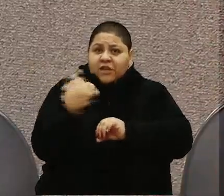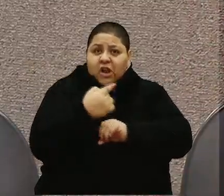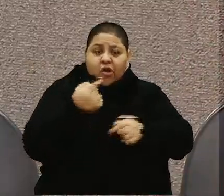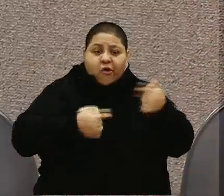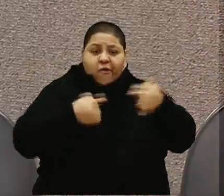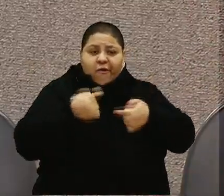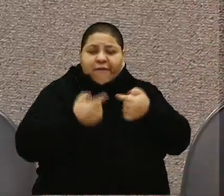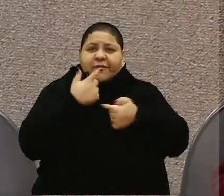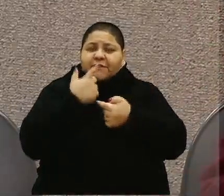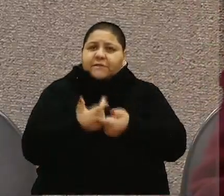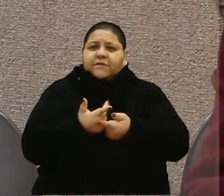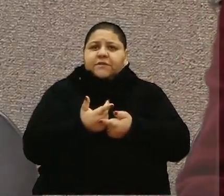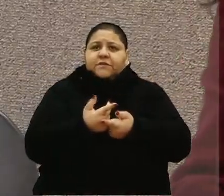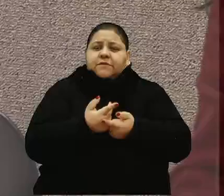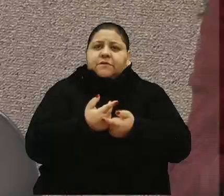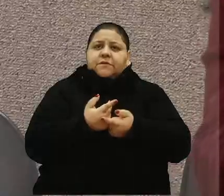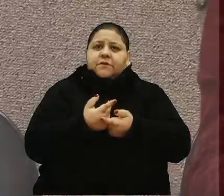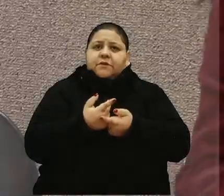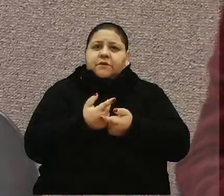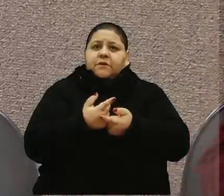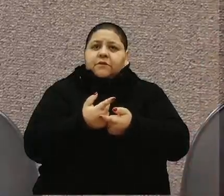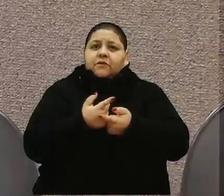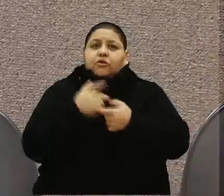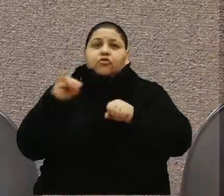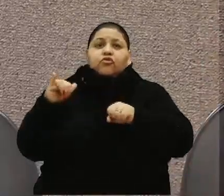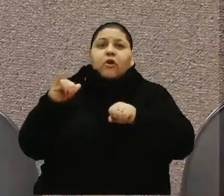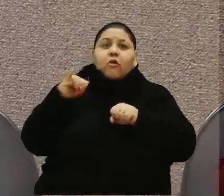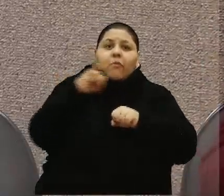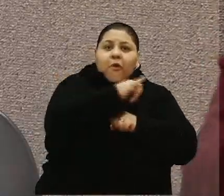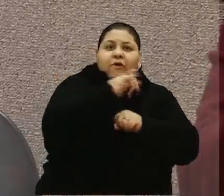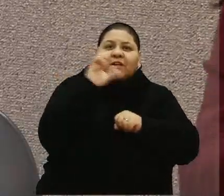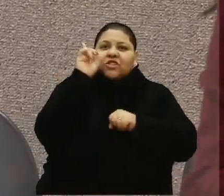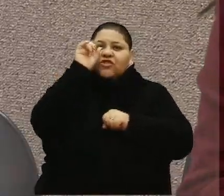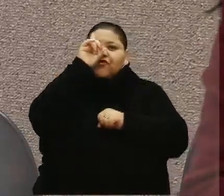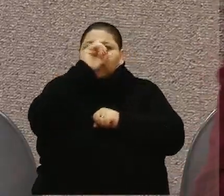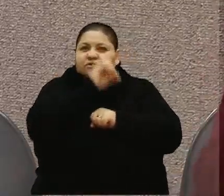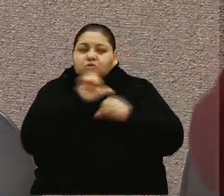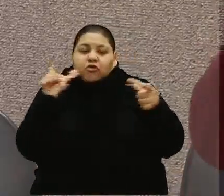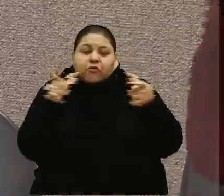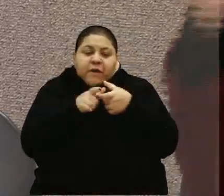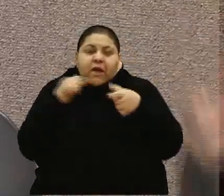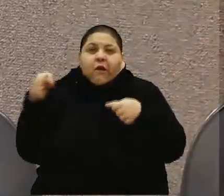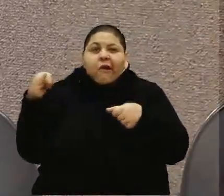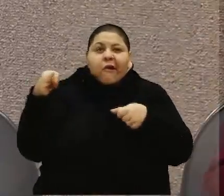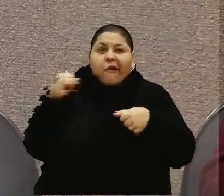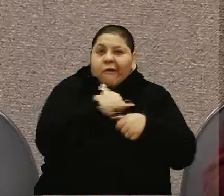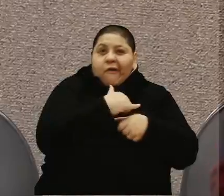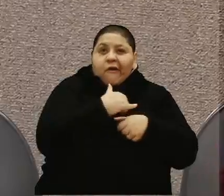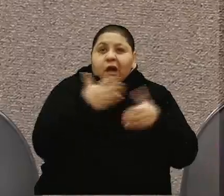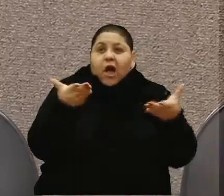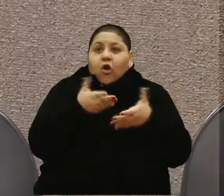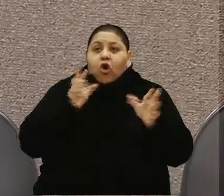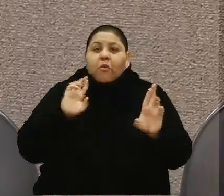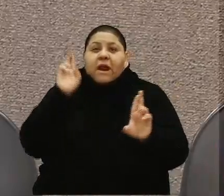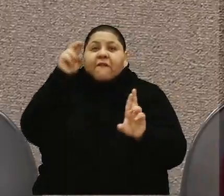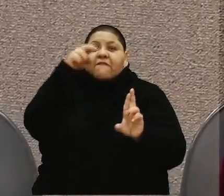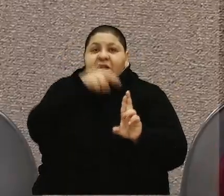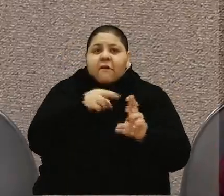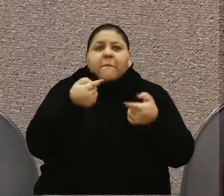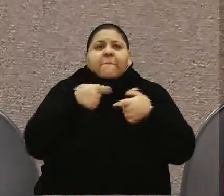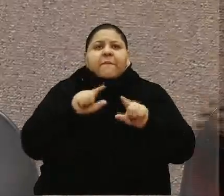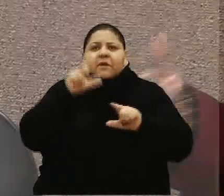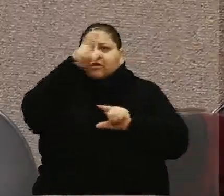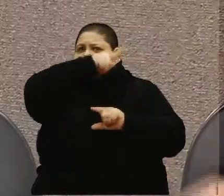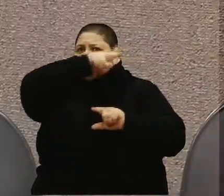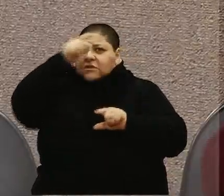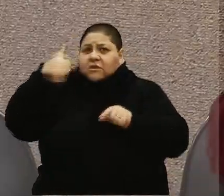discussões a gente falava sobre a questão do aeroporto, né, da dificuldade do nosso pequeno aeroporto estar virando uma referência, mas e aí o prefeito